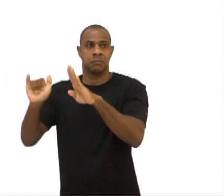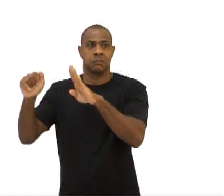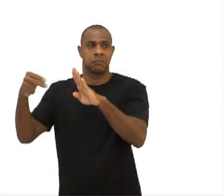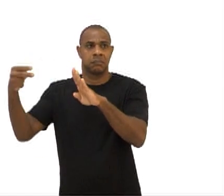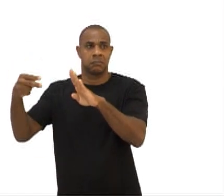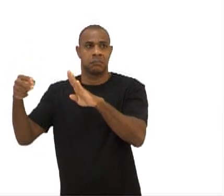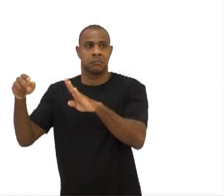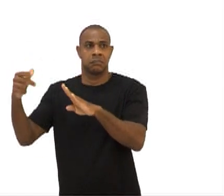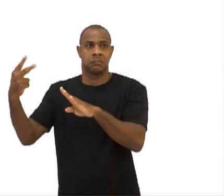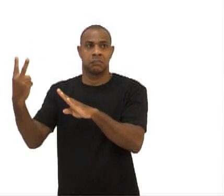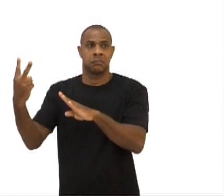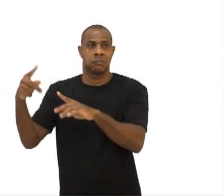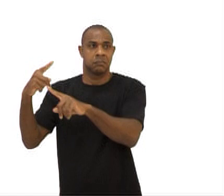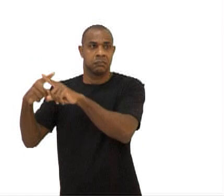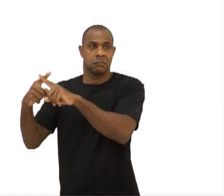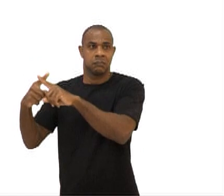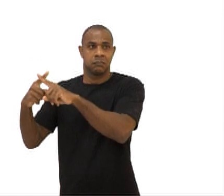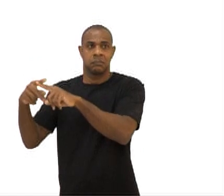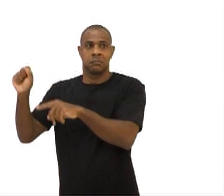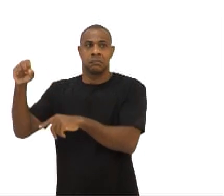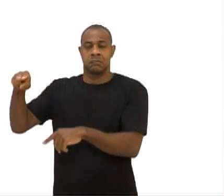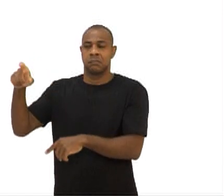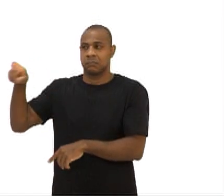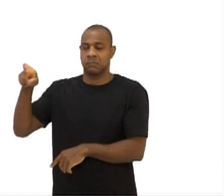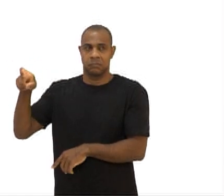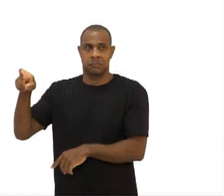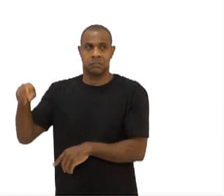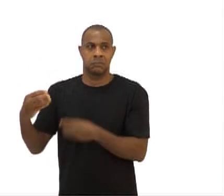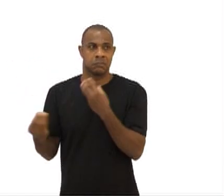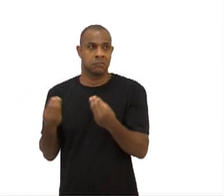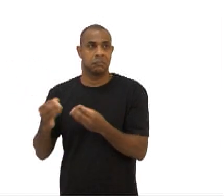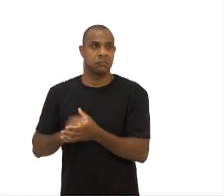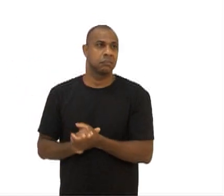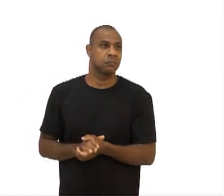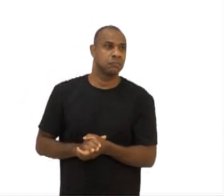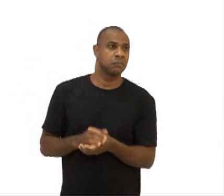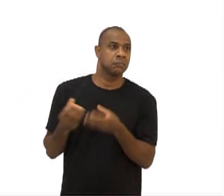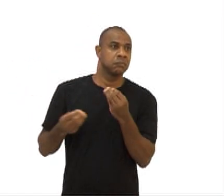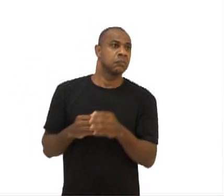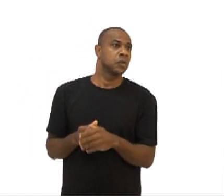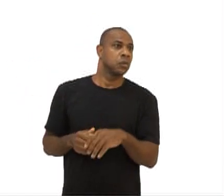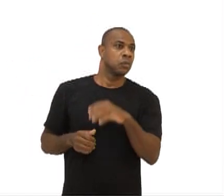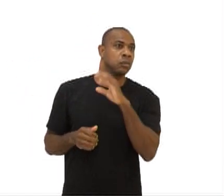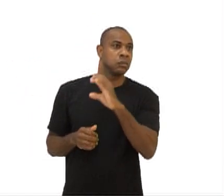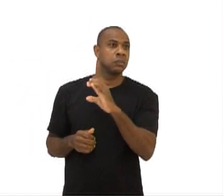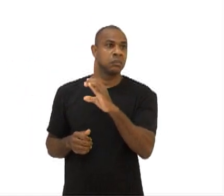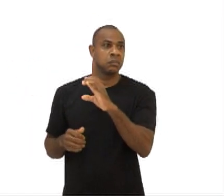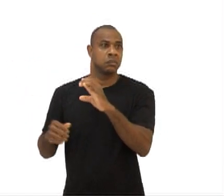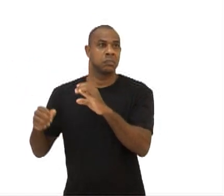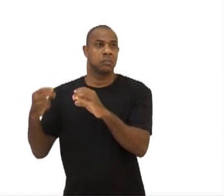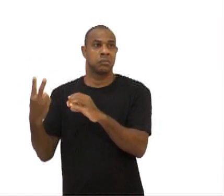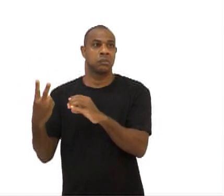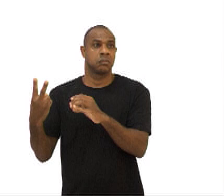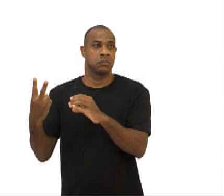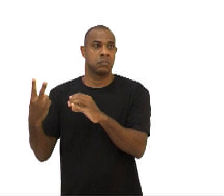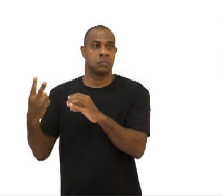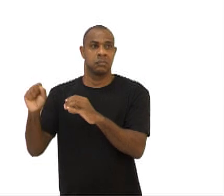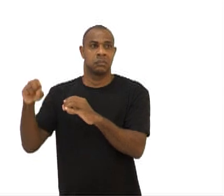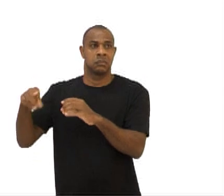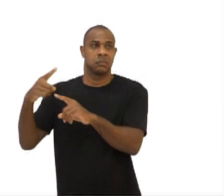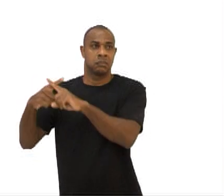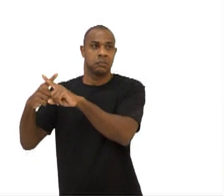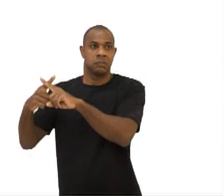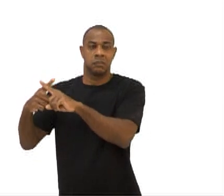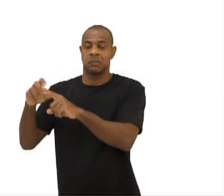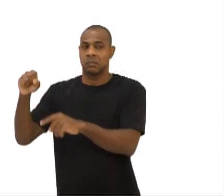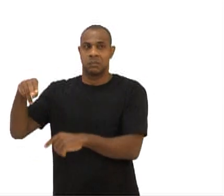letra C, y igual a 2 vezes o seno de 2x. E se né? vocês Esses parâmetros aí, o que acontece? não saiu ninguém para cima e